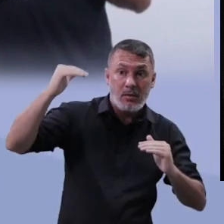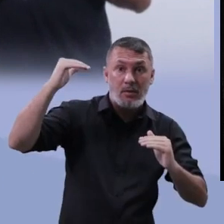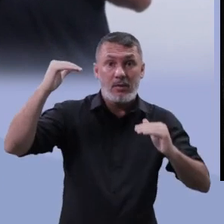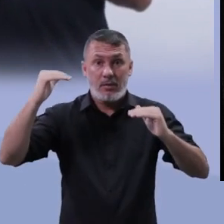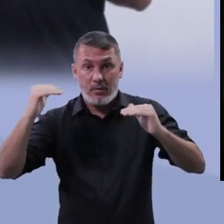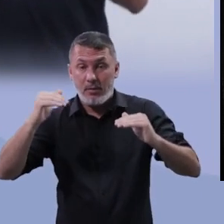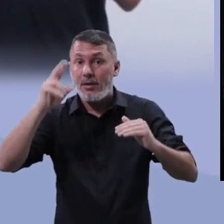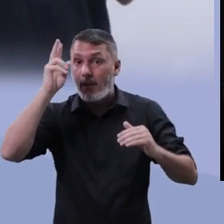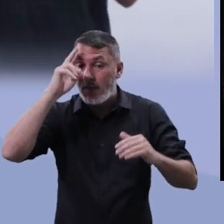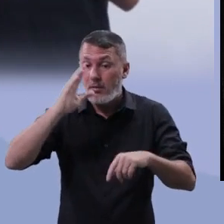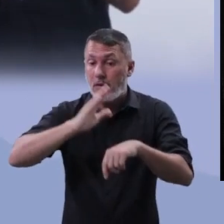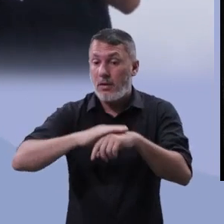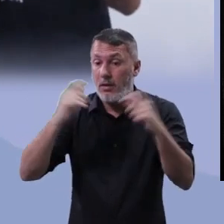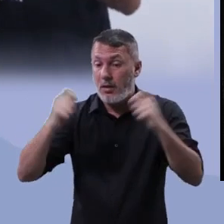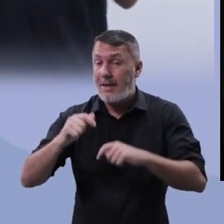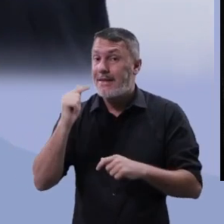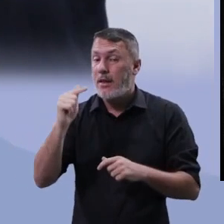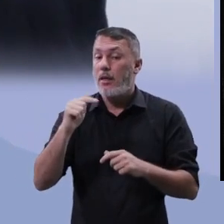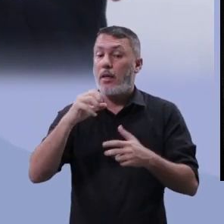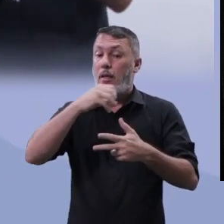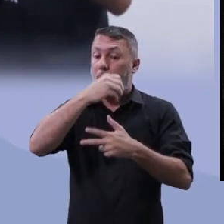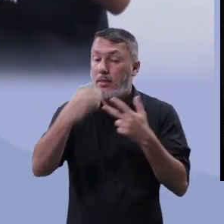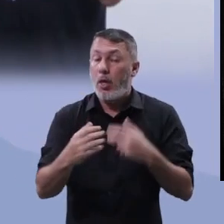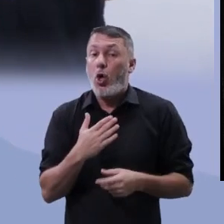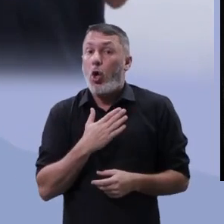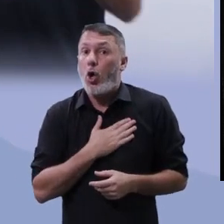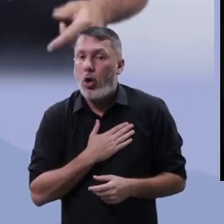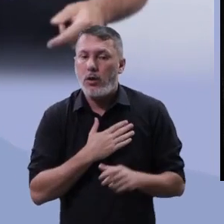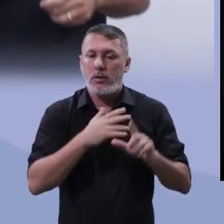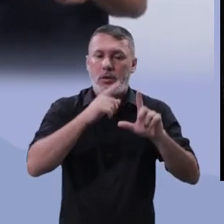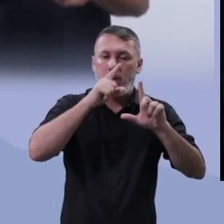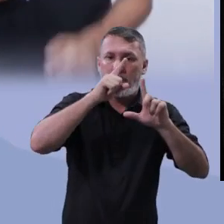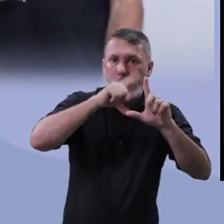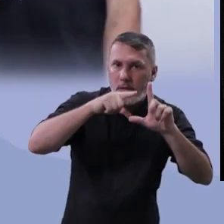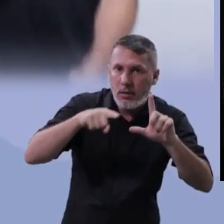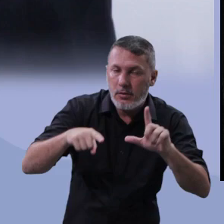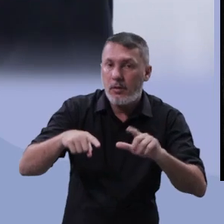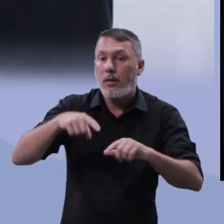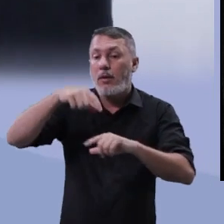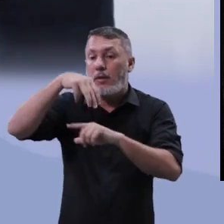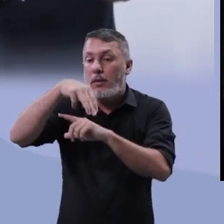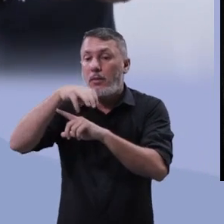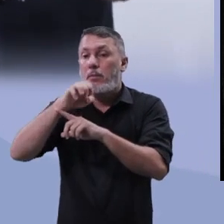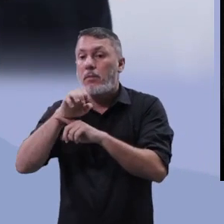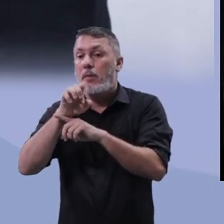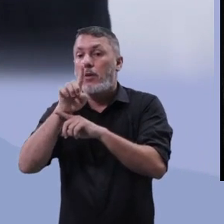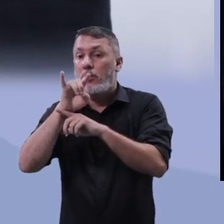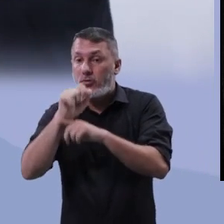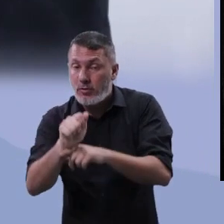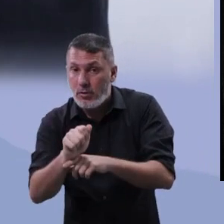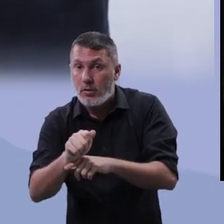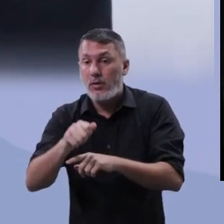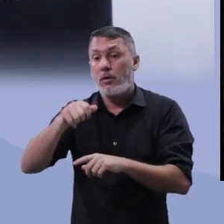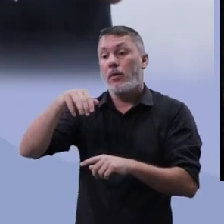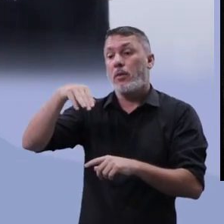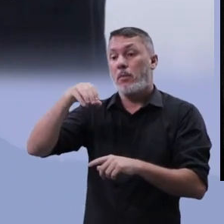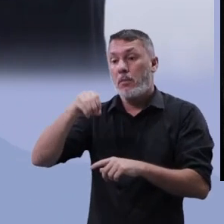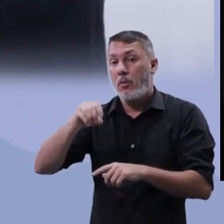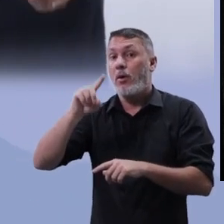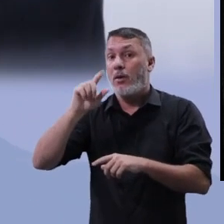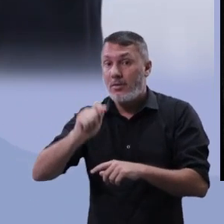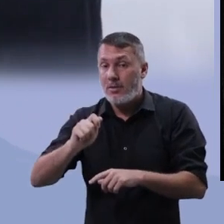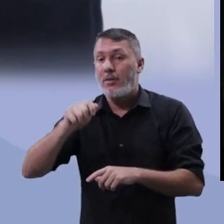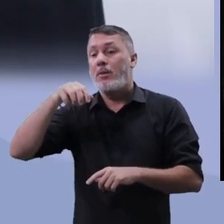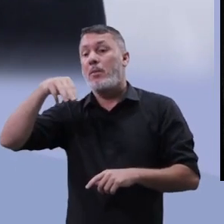início da aula, da competência 7, o Enem adora, na parte de estatística, média, moda